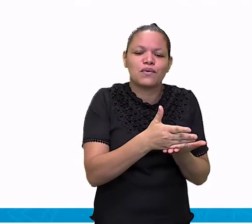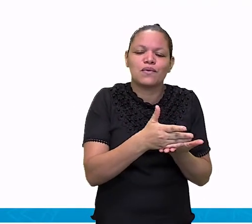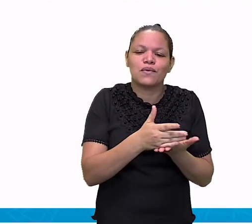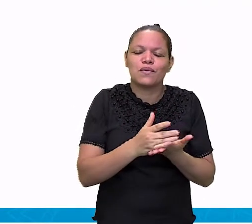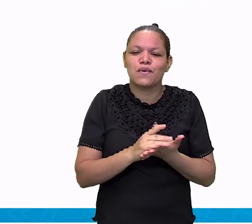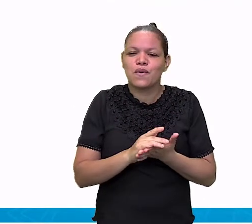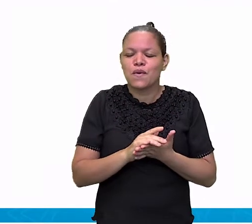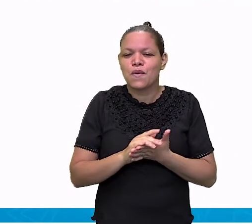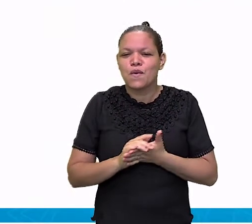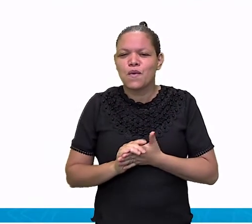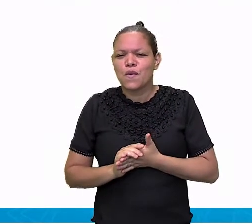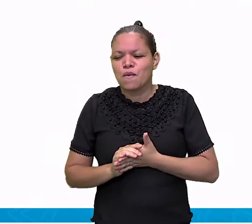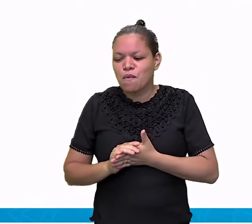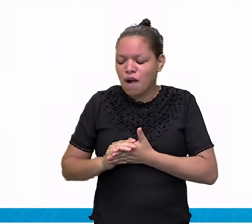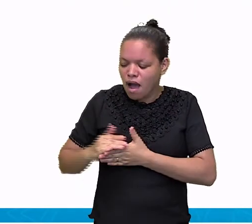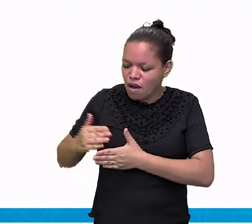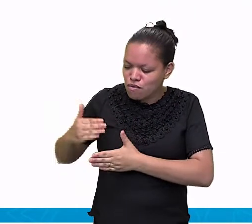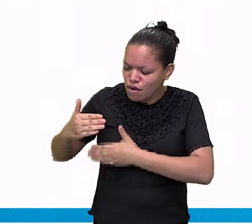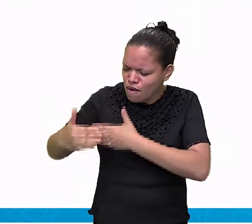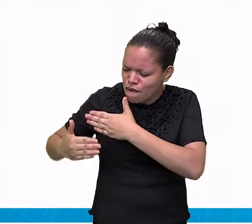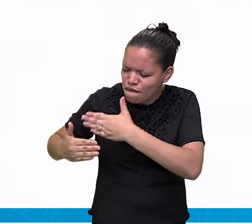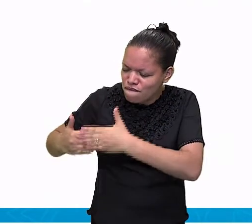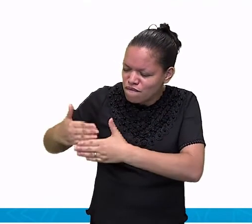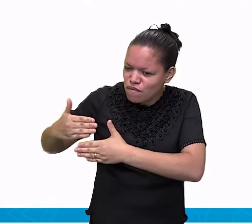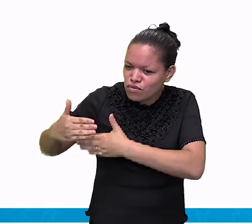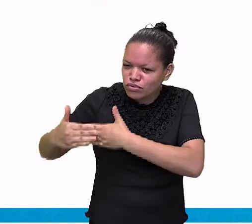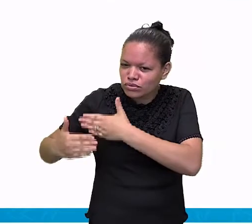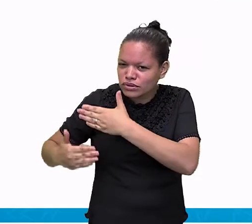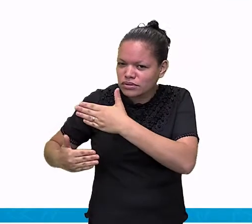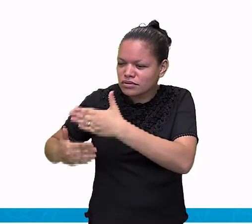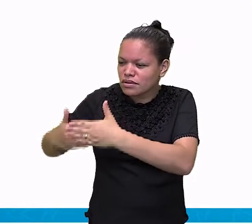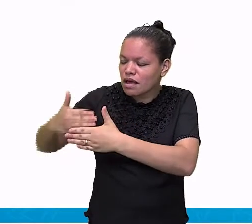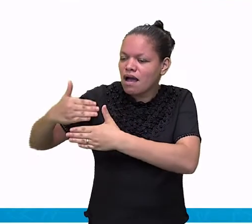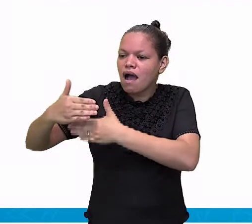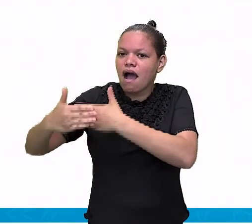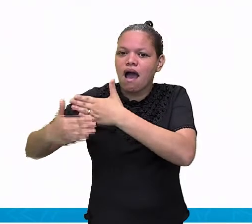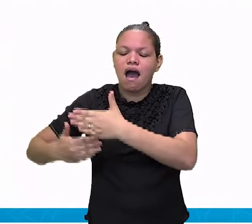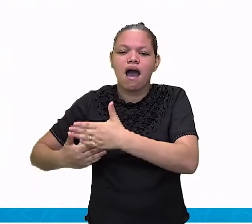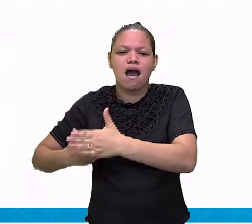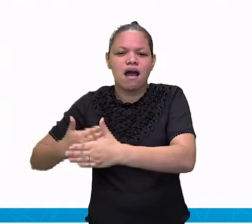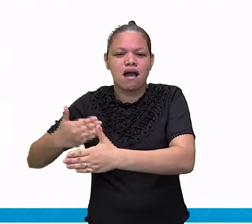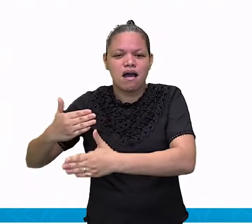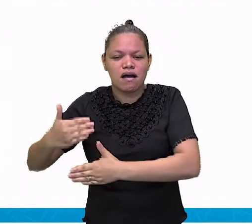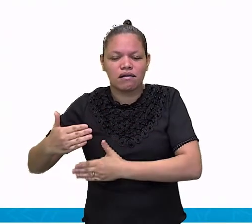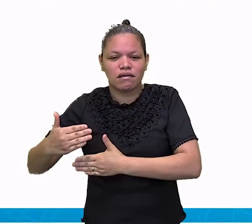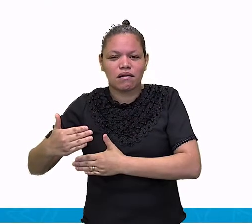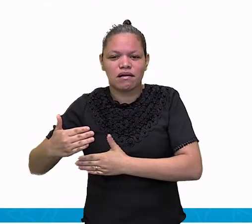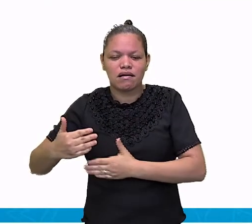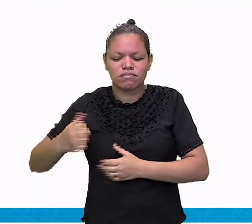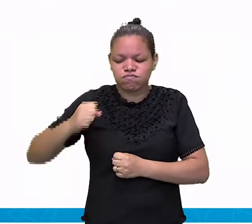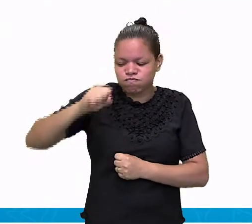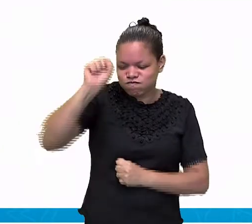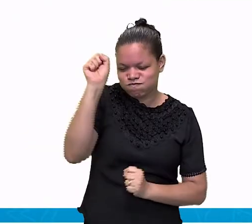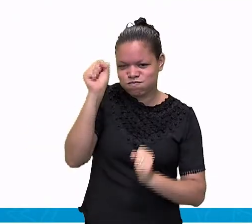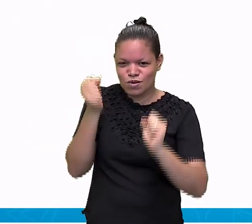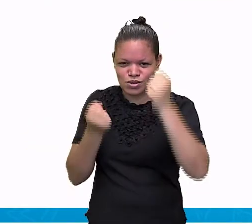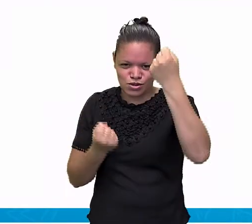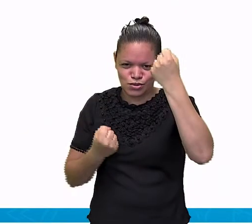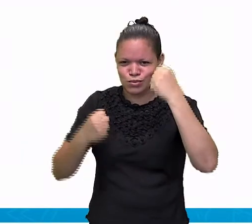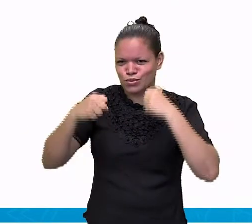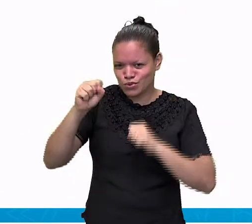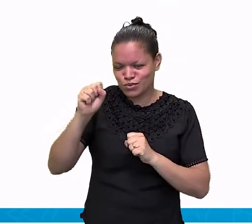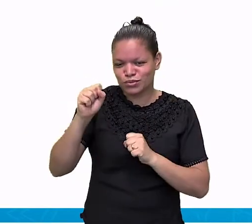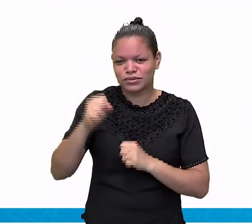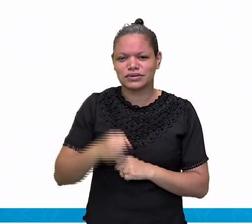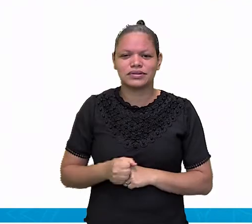indústria veio a partir dessa região. Então, perceba que o Norte, aqui, ó, uma parte do